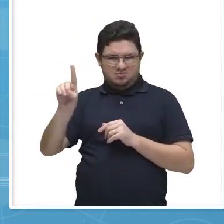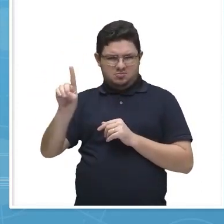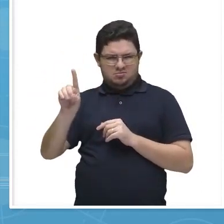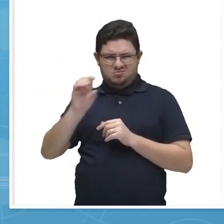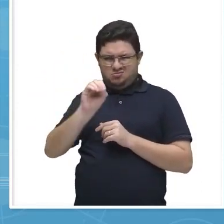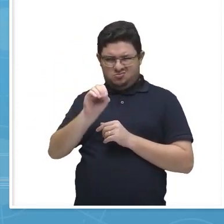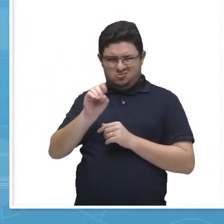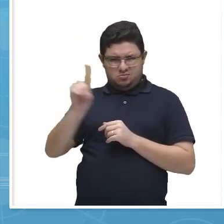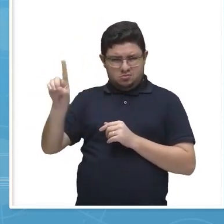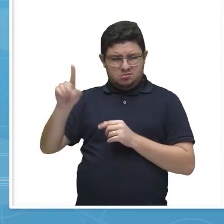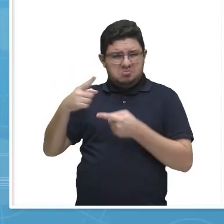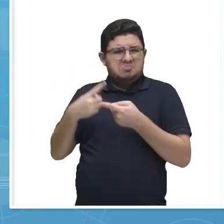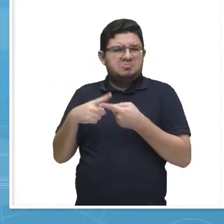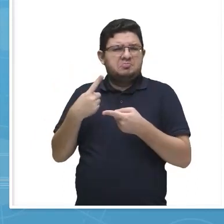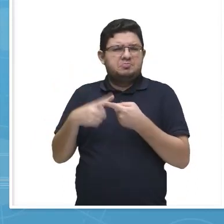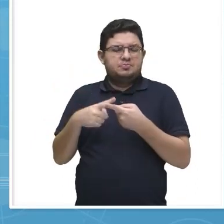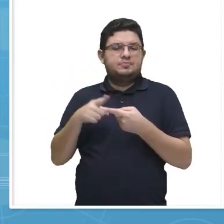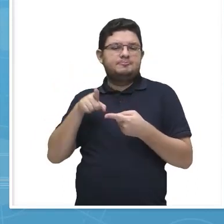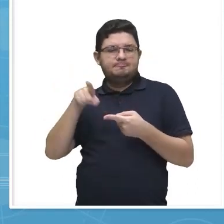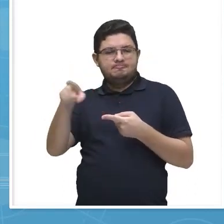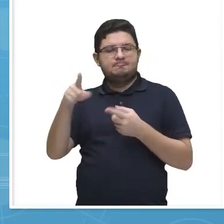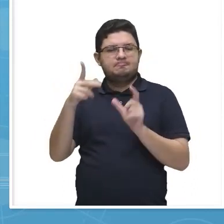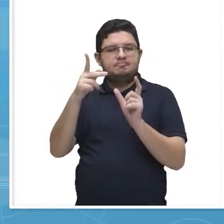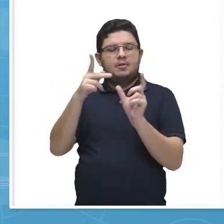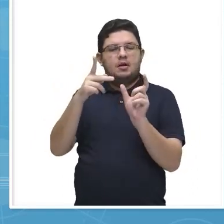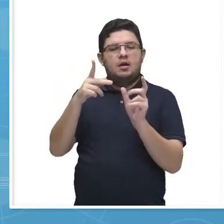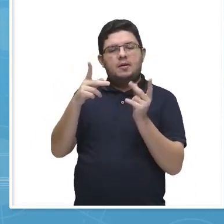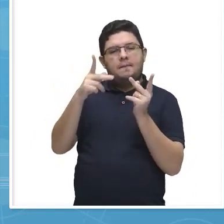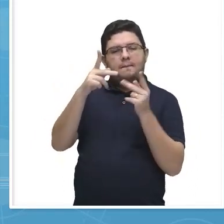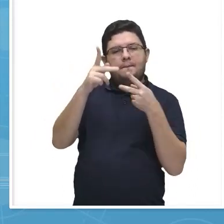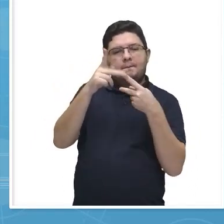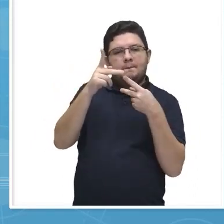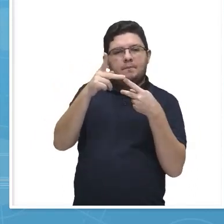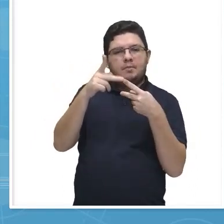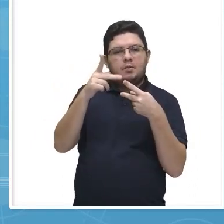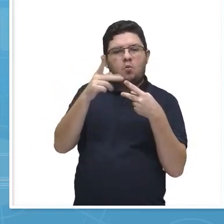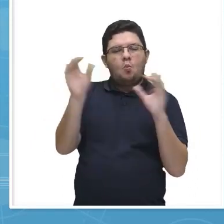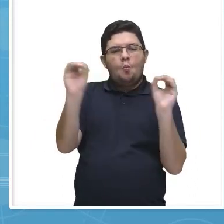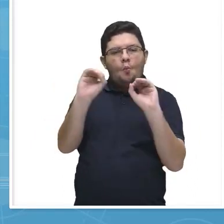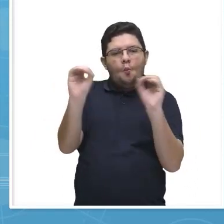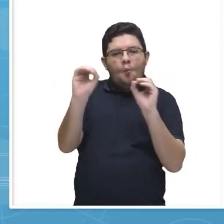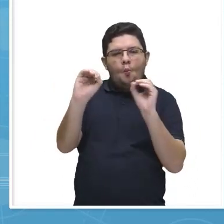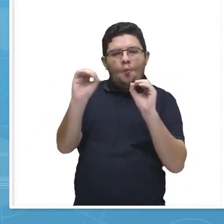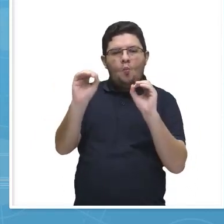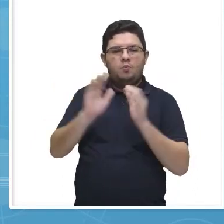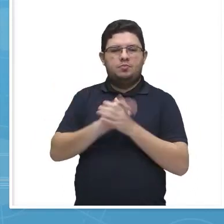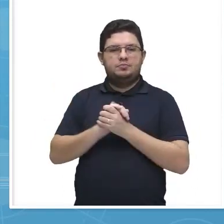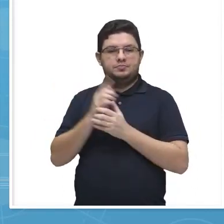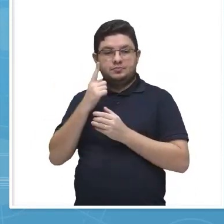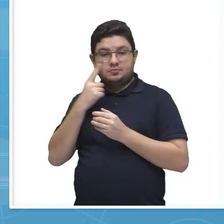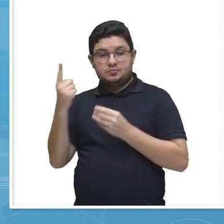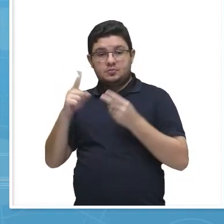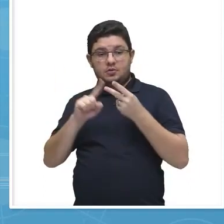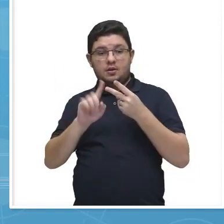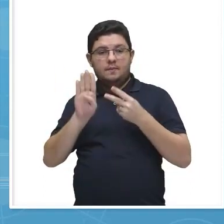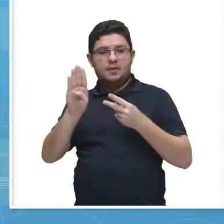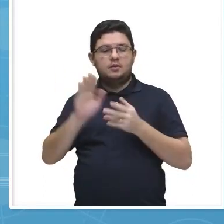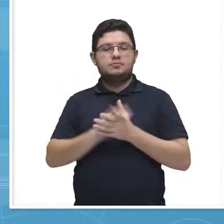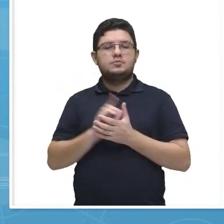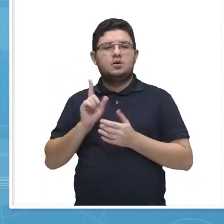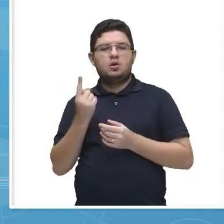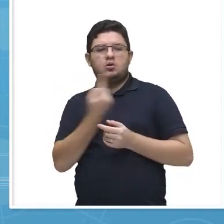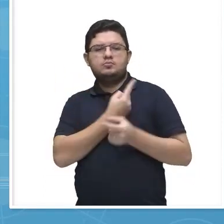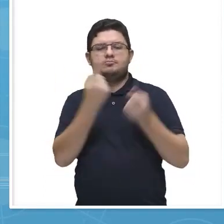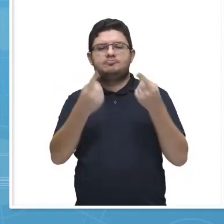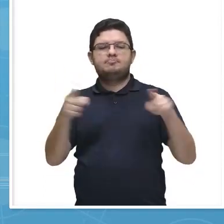objeto direto, professora? Porque não tem uma preposição. Nós escutamos nossa música favorita. Quem escutou